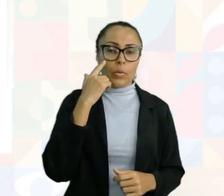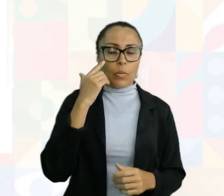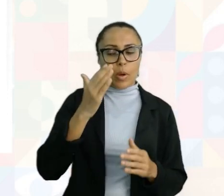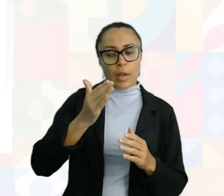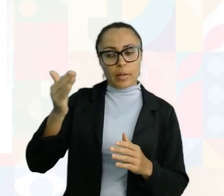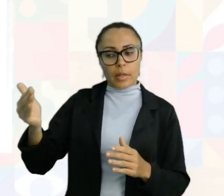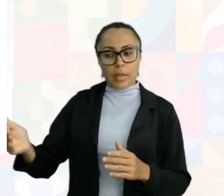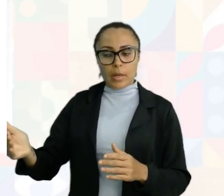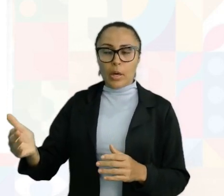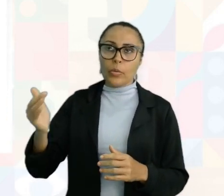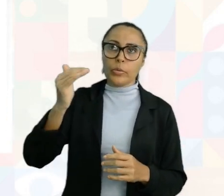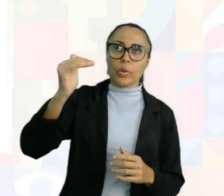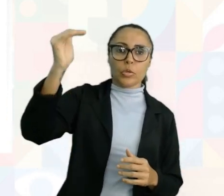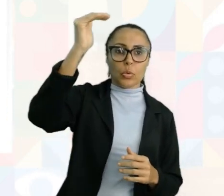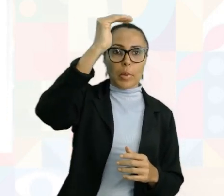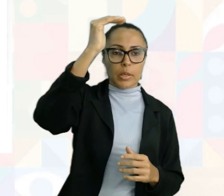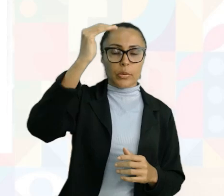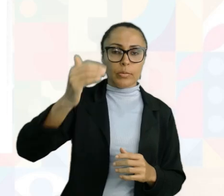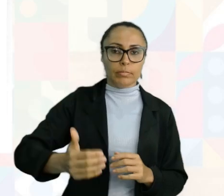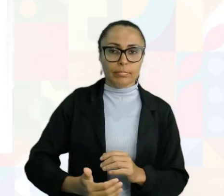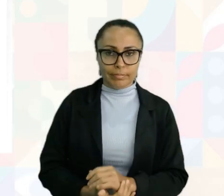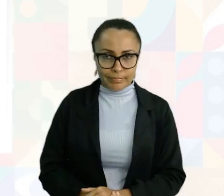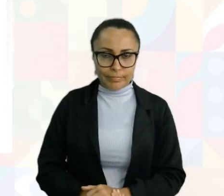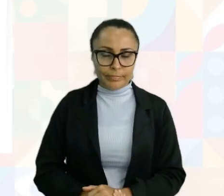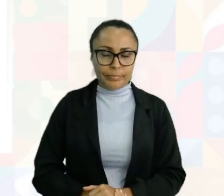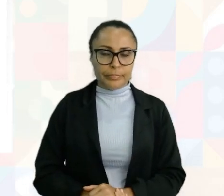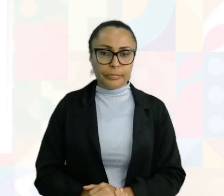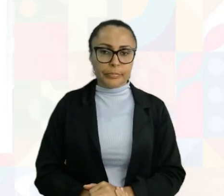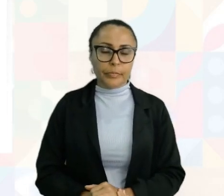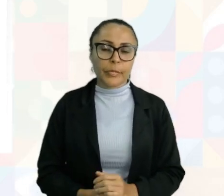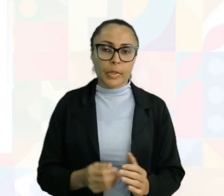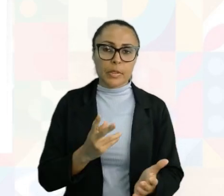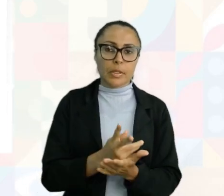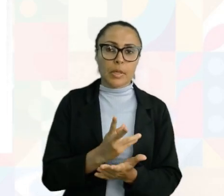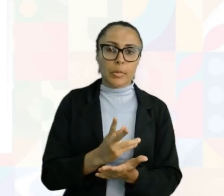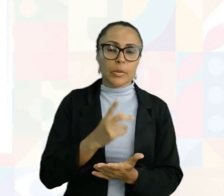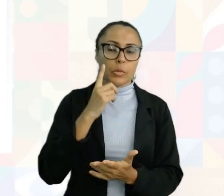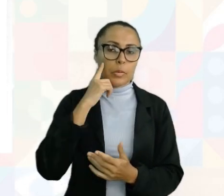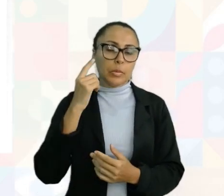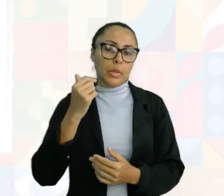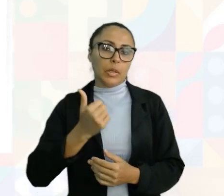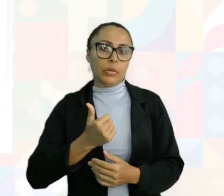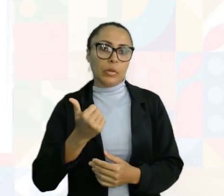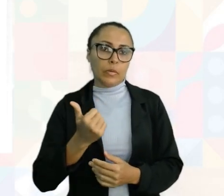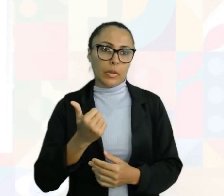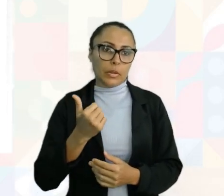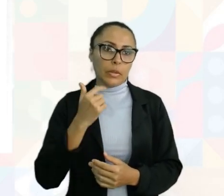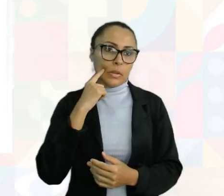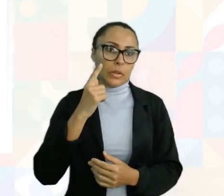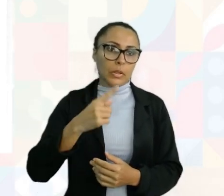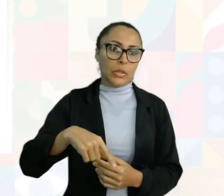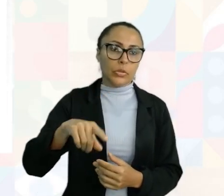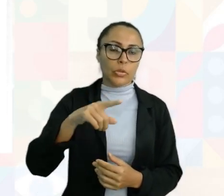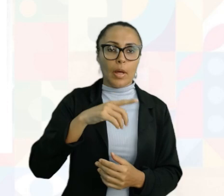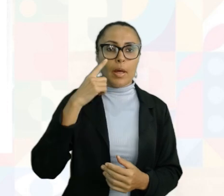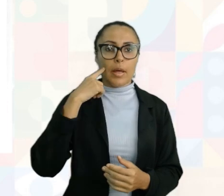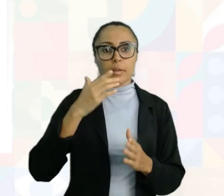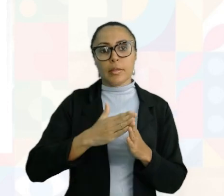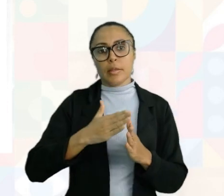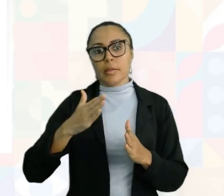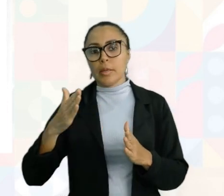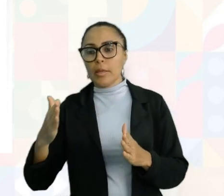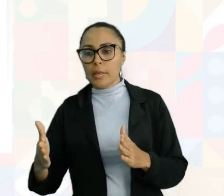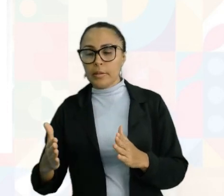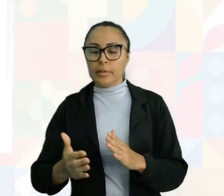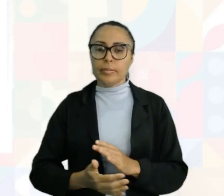superior, certo? Sempre levando em conta a questão do primeiro diedro, que é aquele ali que está à direita dos